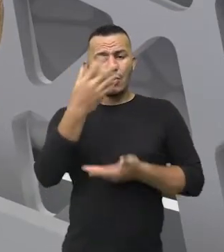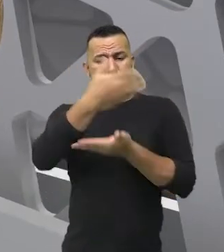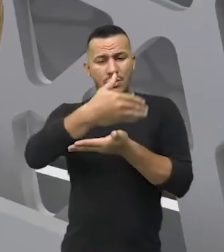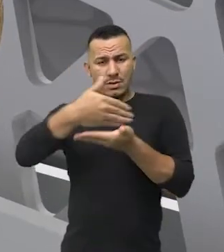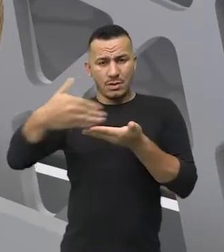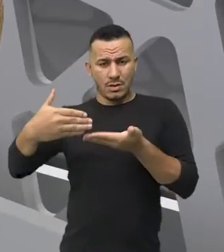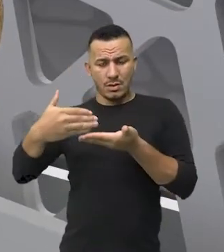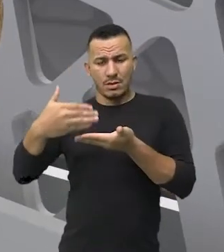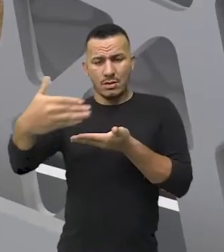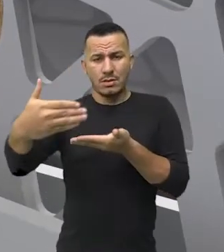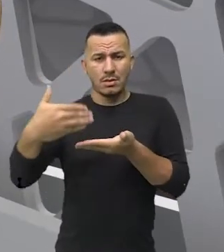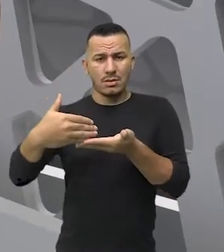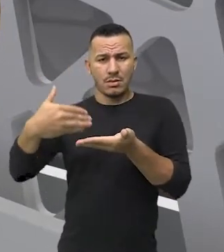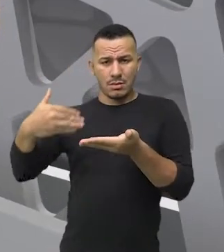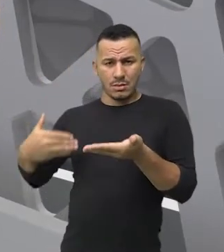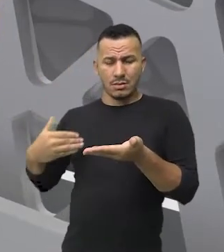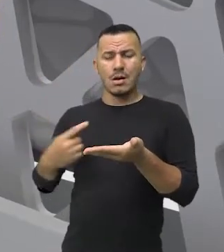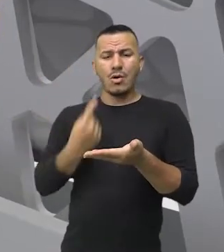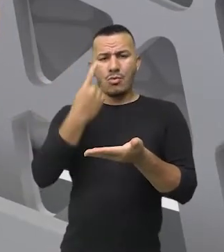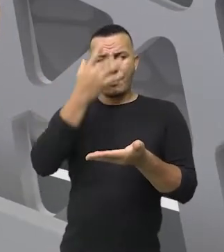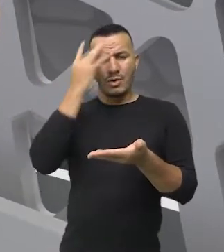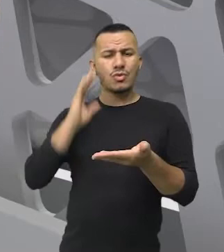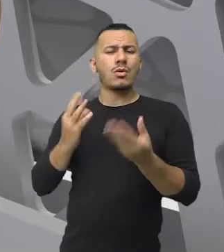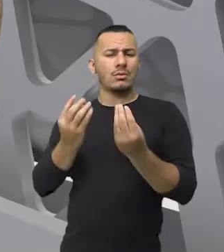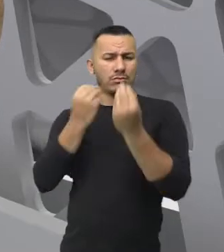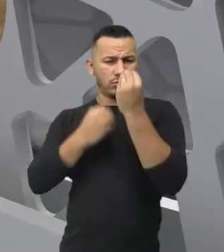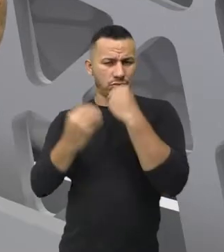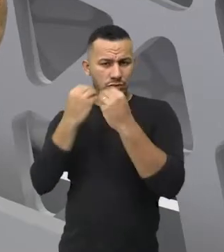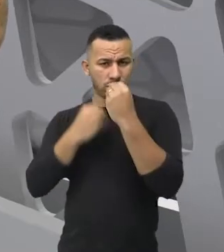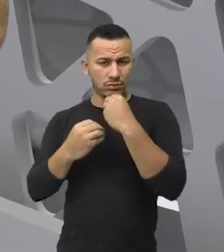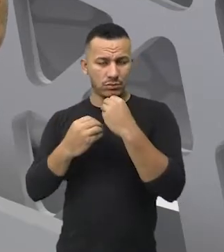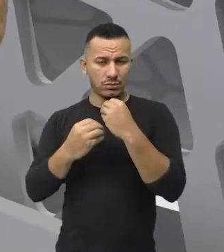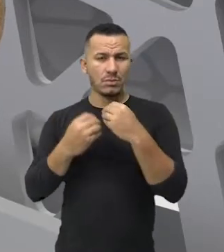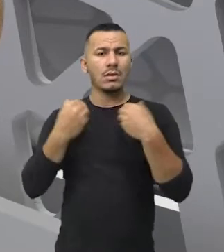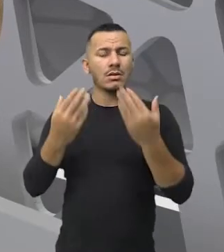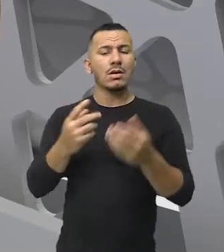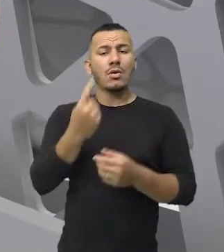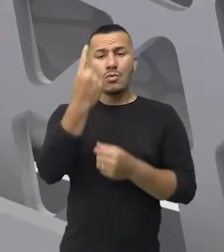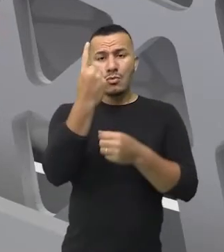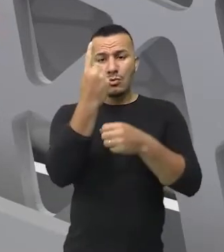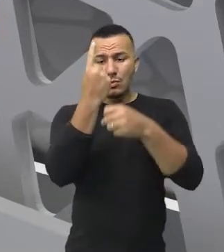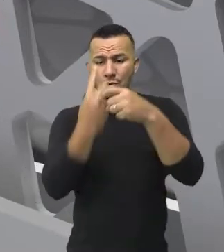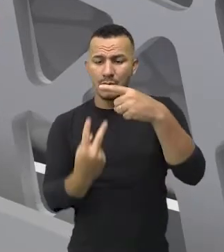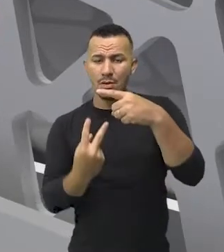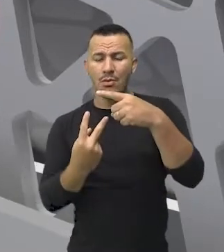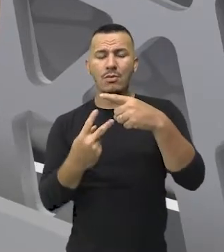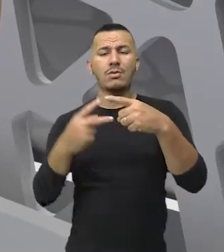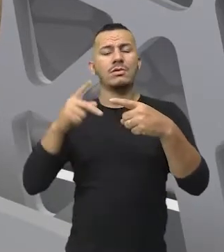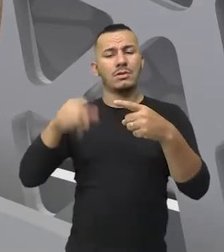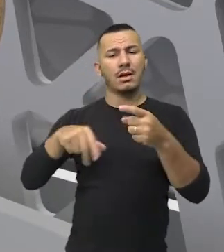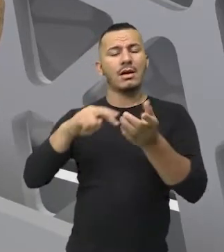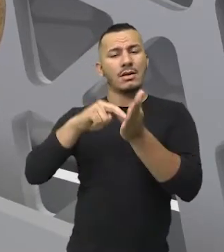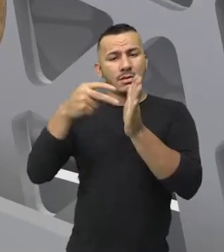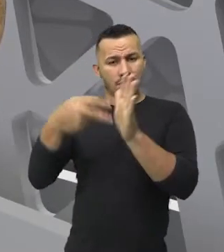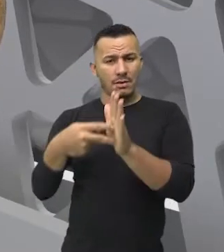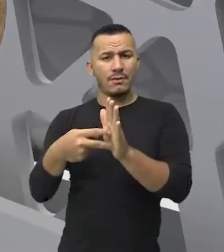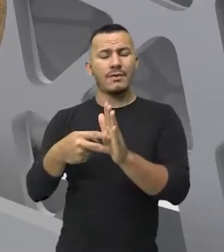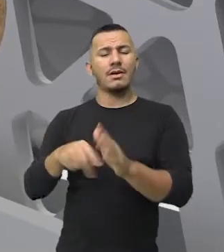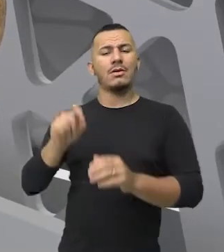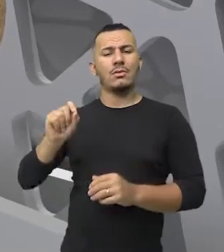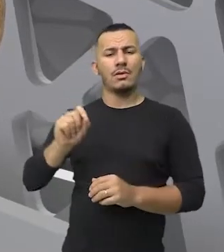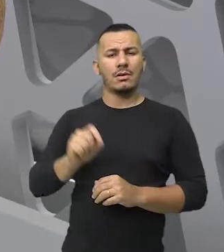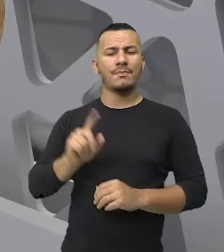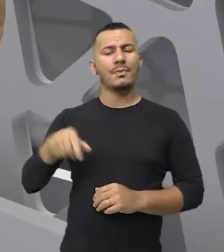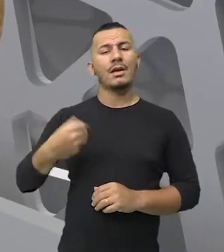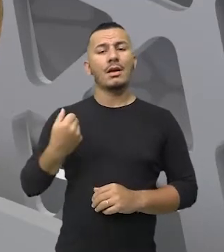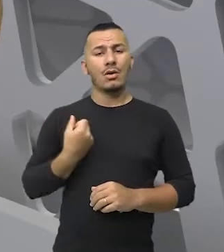duas partes, a pessoa comeu uma parte. Então, pessoal, nós estamos falando 1 sobre 2, que é a fração 1 sobre 2, nós estamos